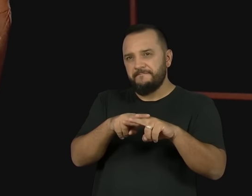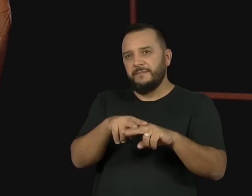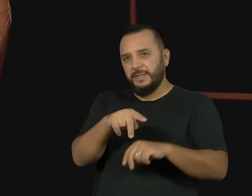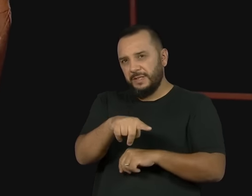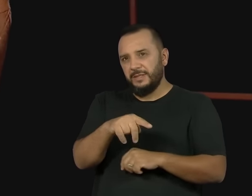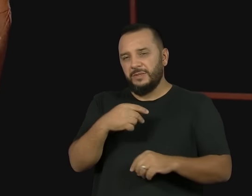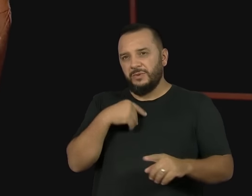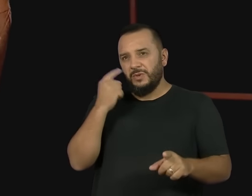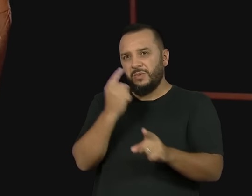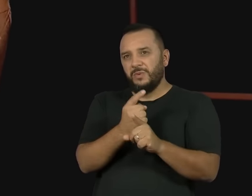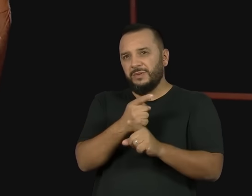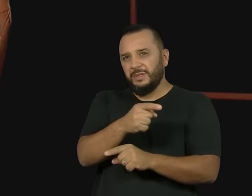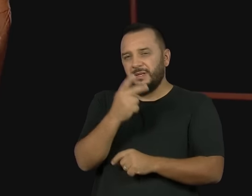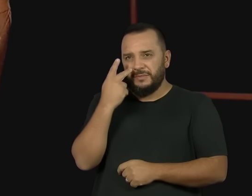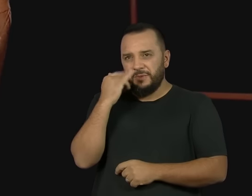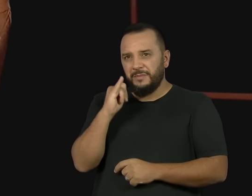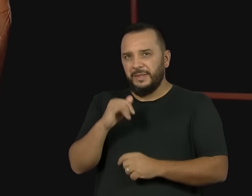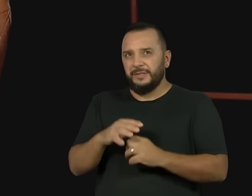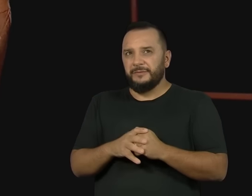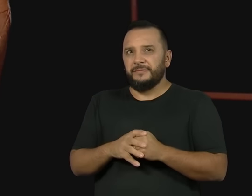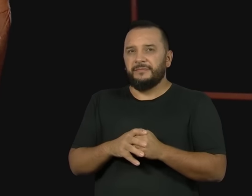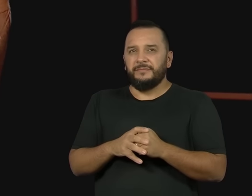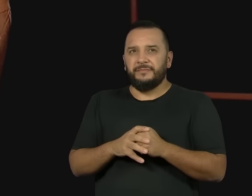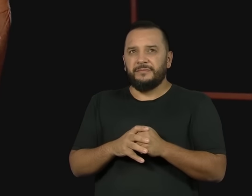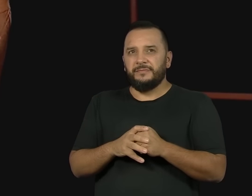gente. Então,